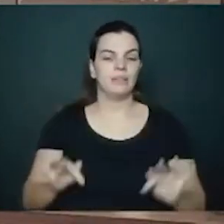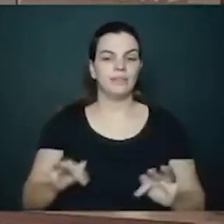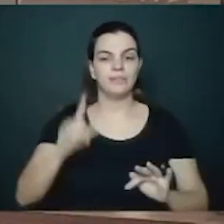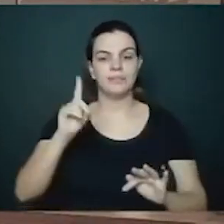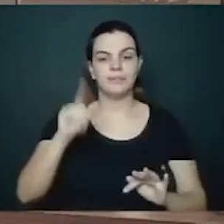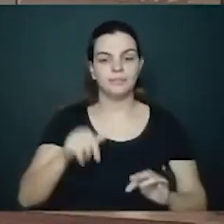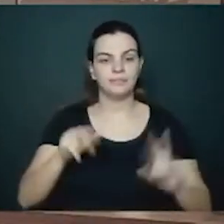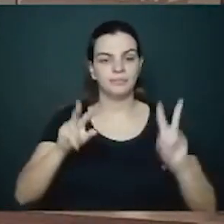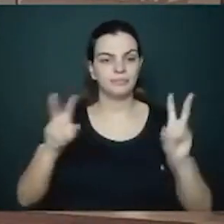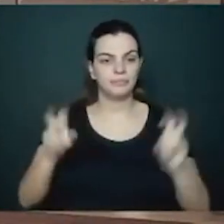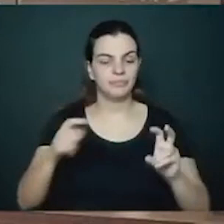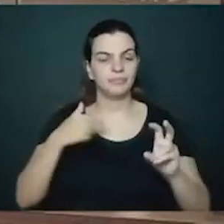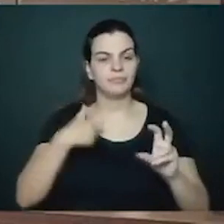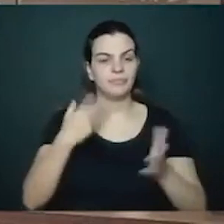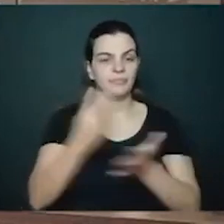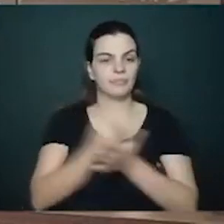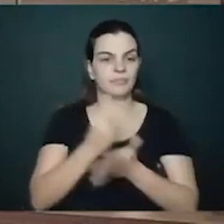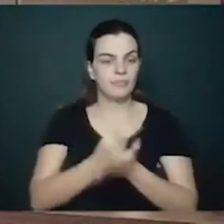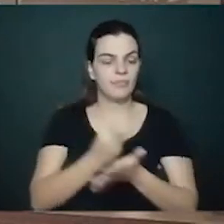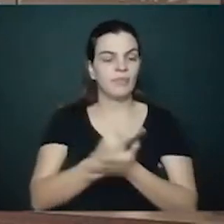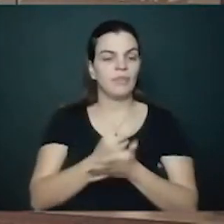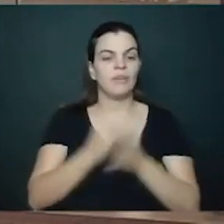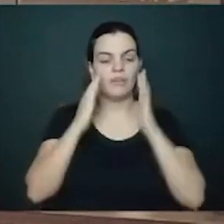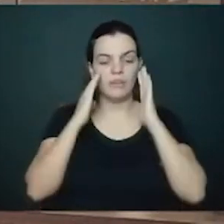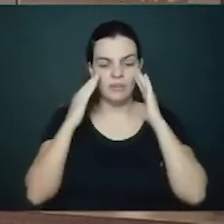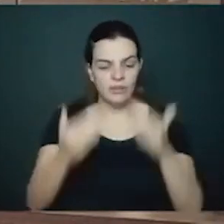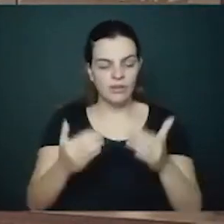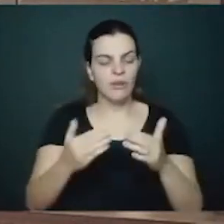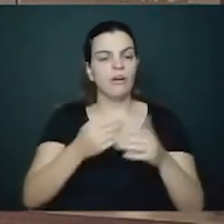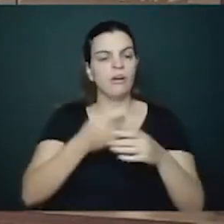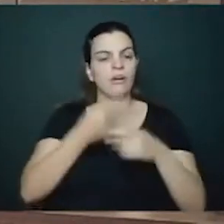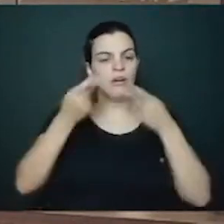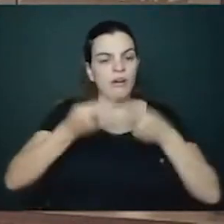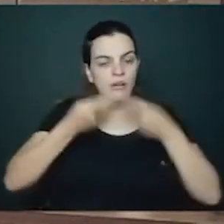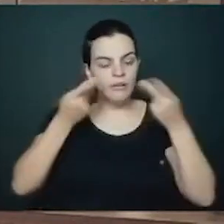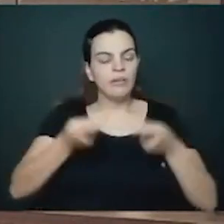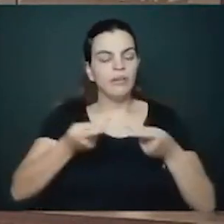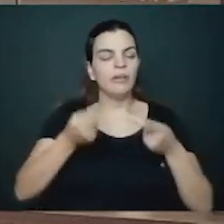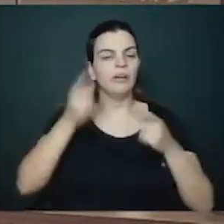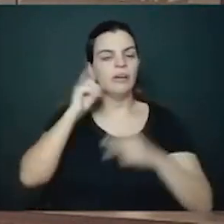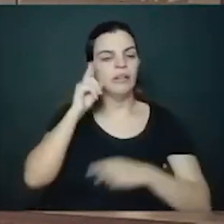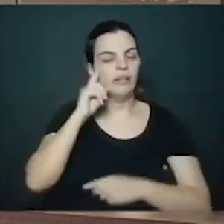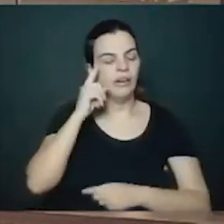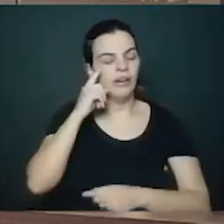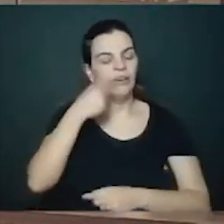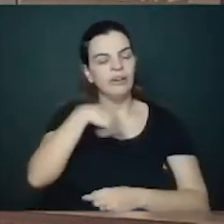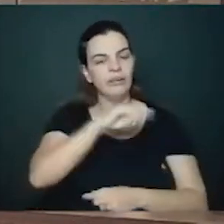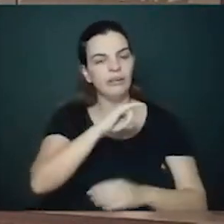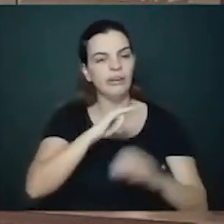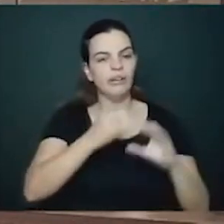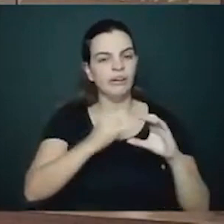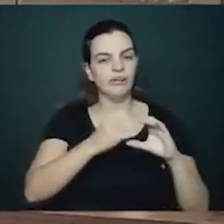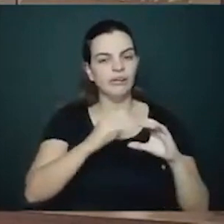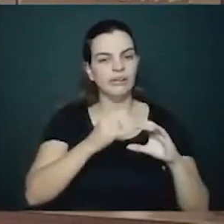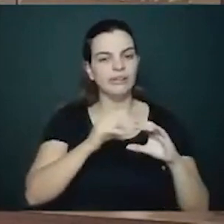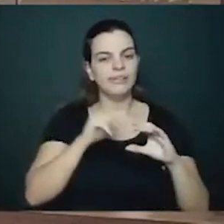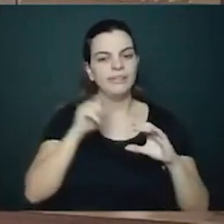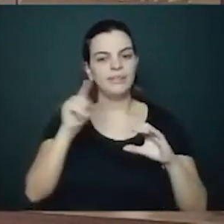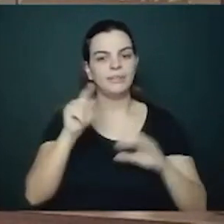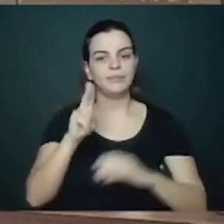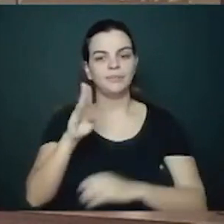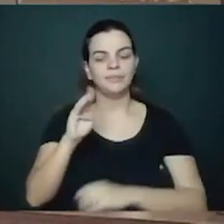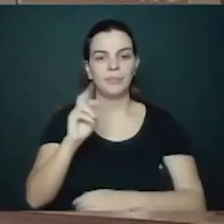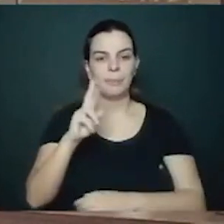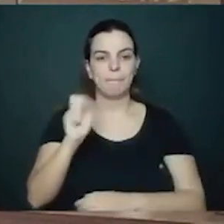estou trabalhando, principalmente nas comunidades, estou todo dia no Cajuru e no Uberaba, verificando e encaminhando, cobrando